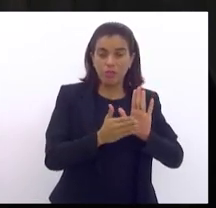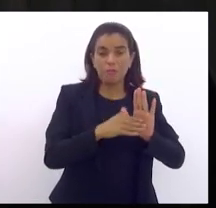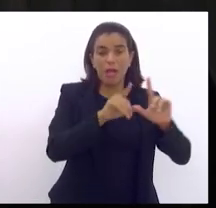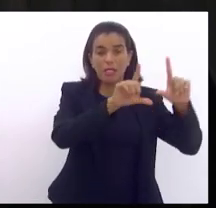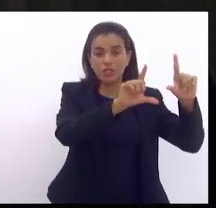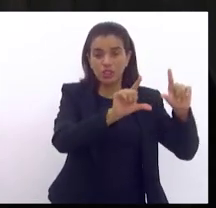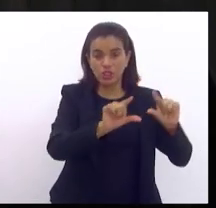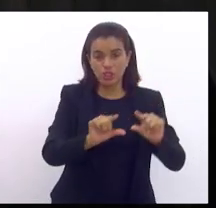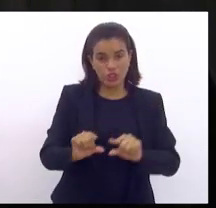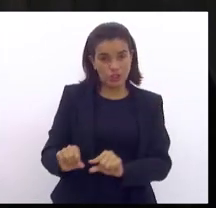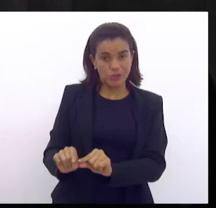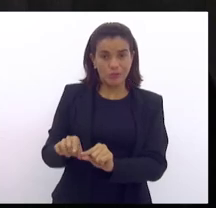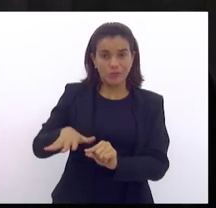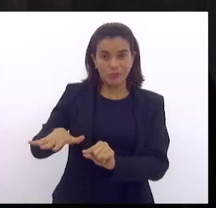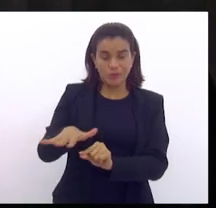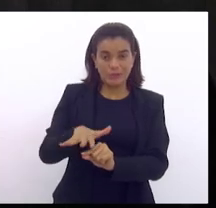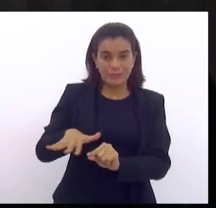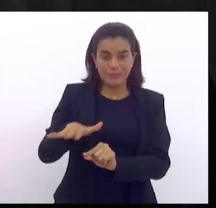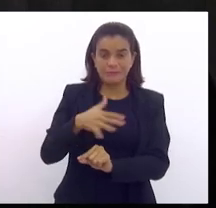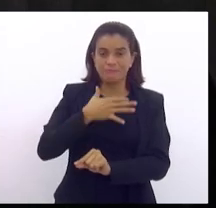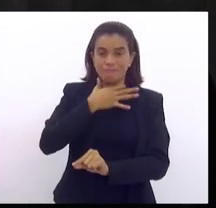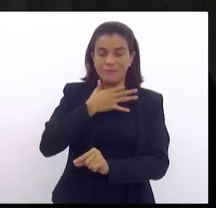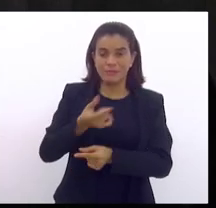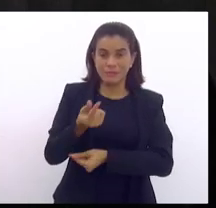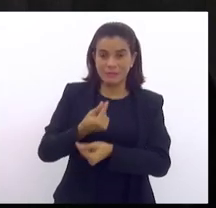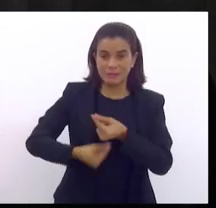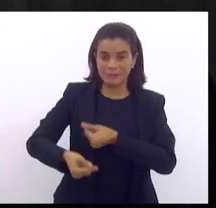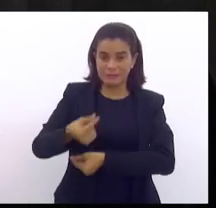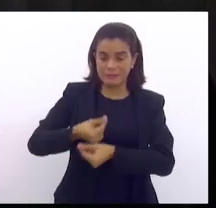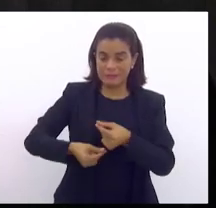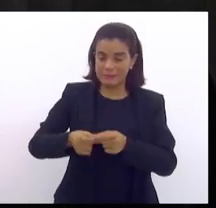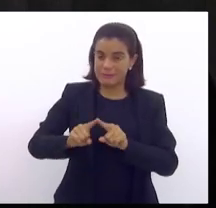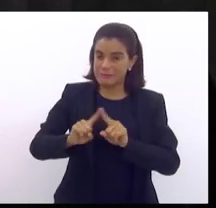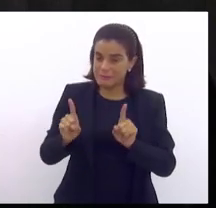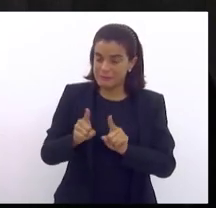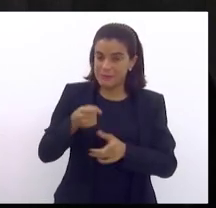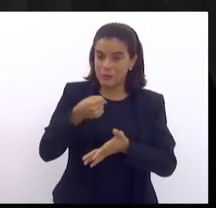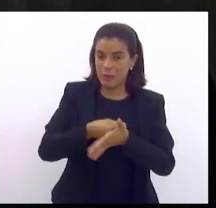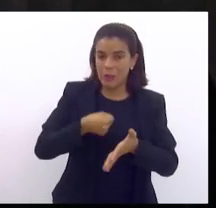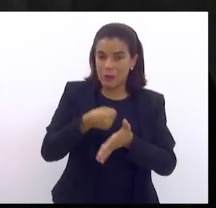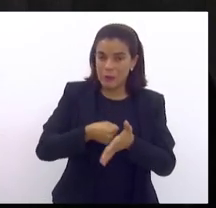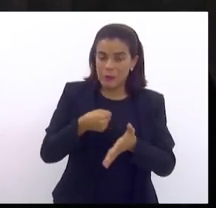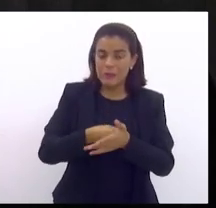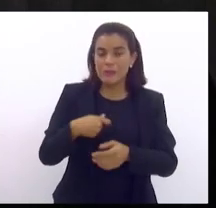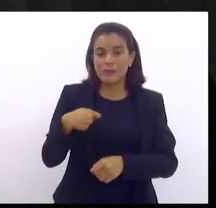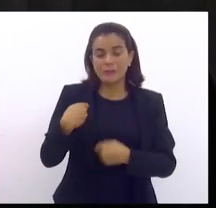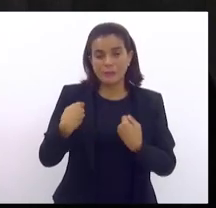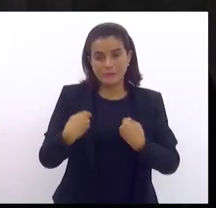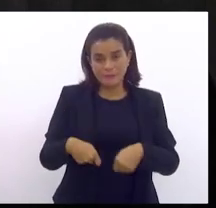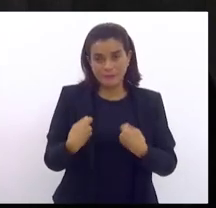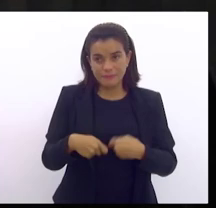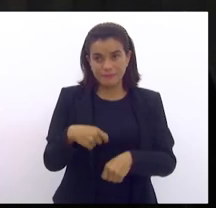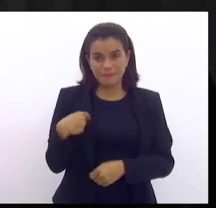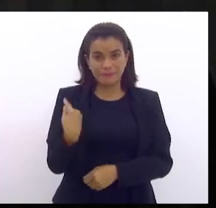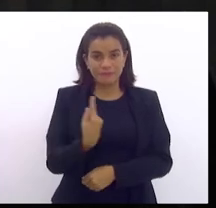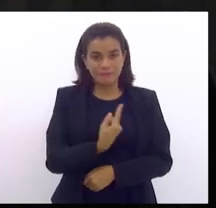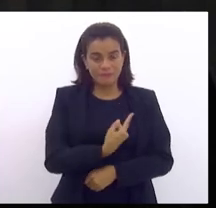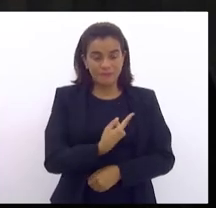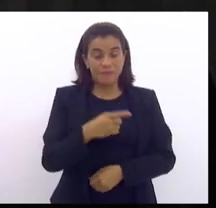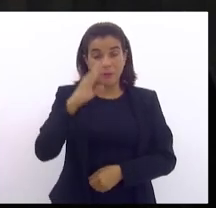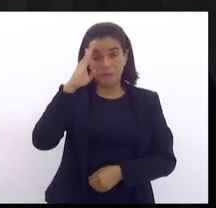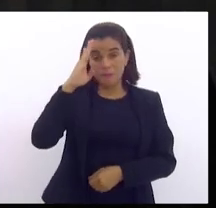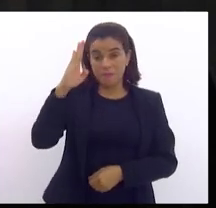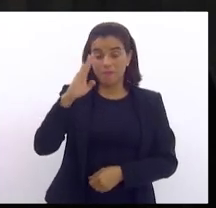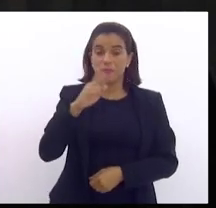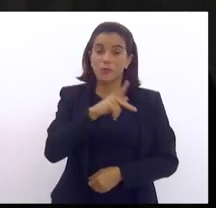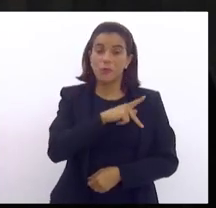vermelho. Mas é uma luta e vai precisar de nós, inclusive do presidente da casa,